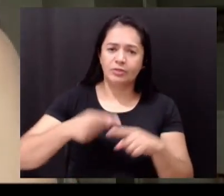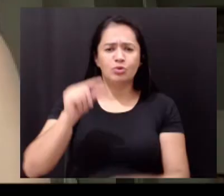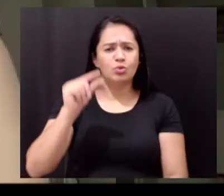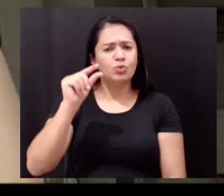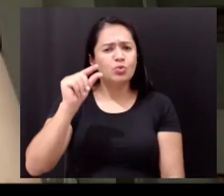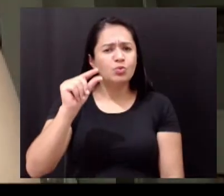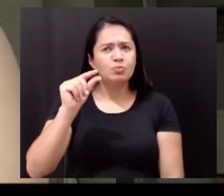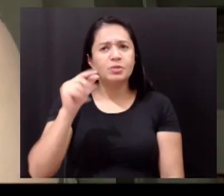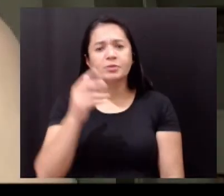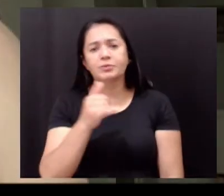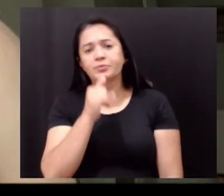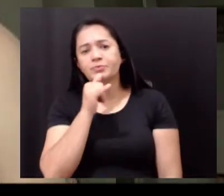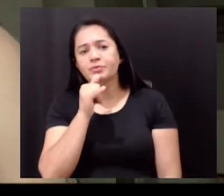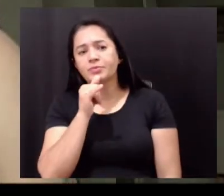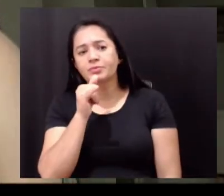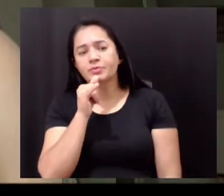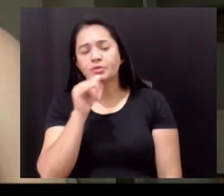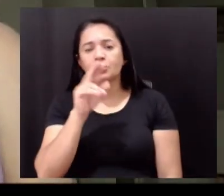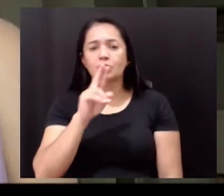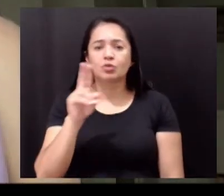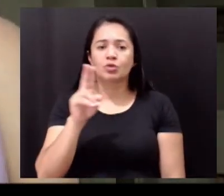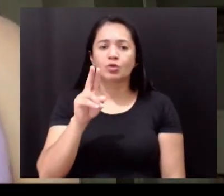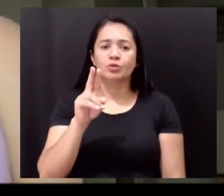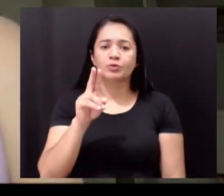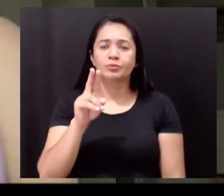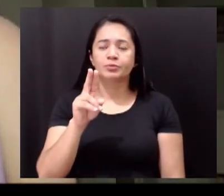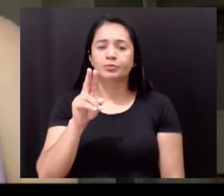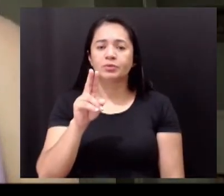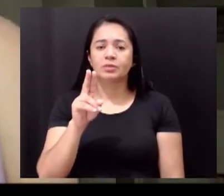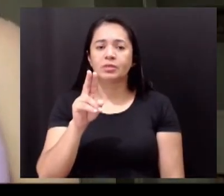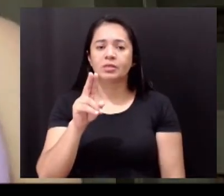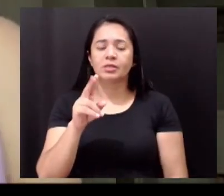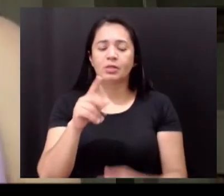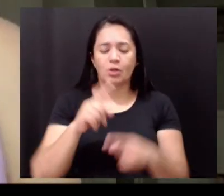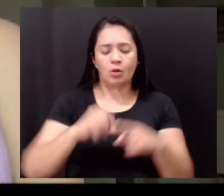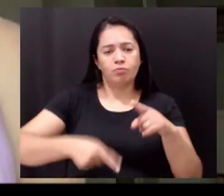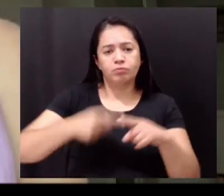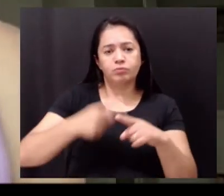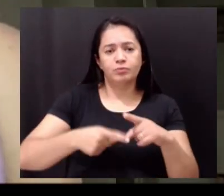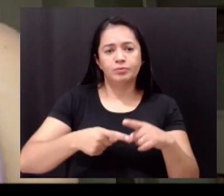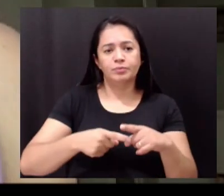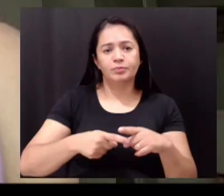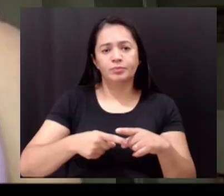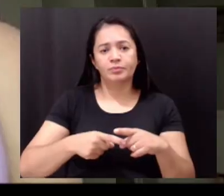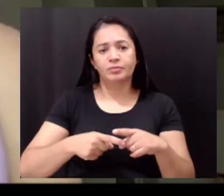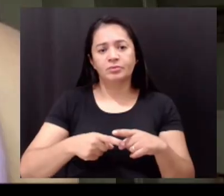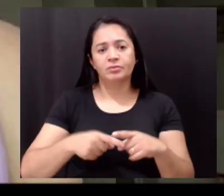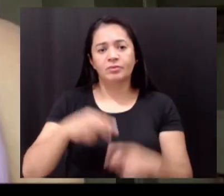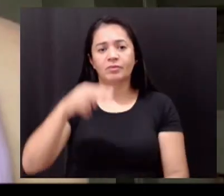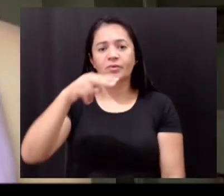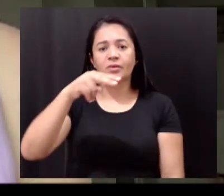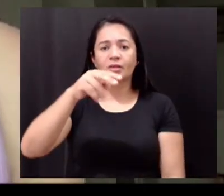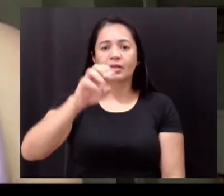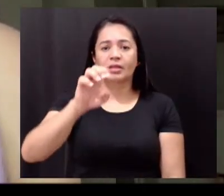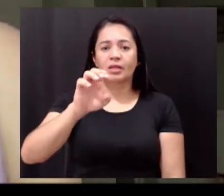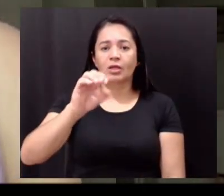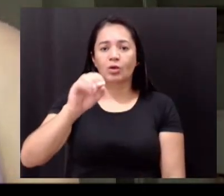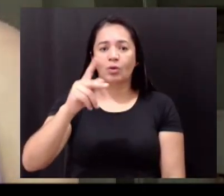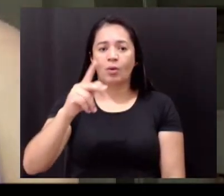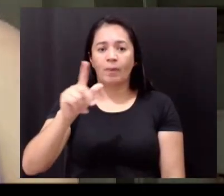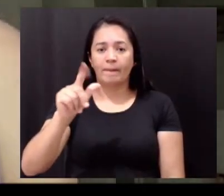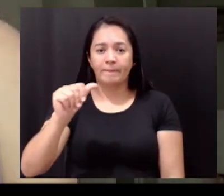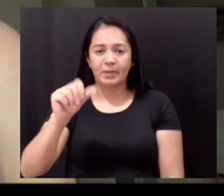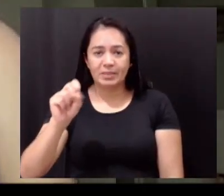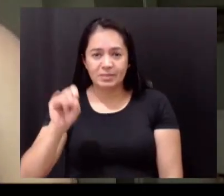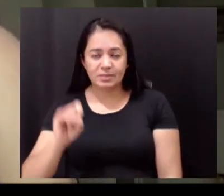gente divide em subcategorias, como, por exemplo, neoplasia intraepitelial 1, né, que é